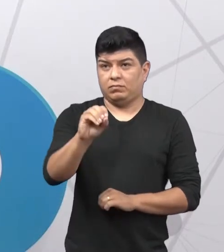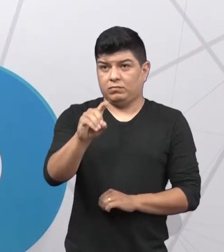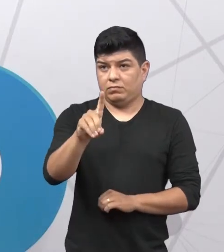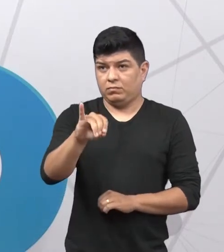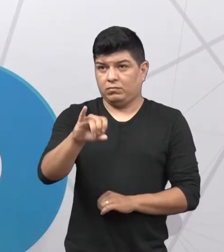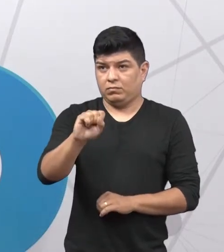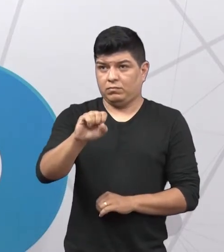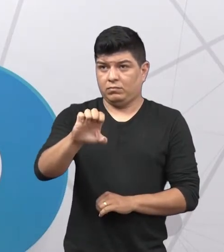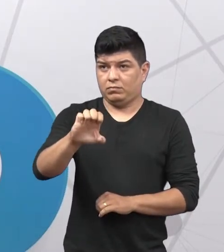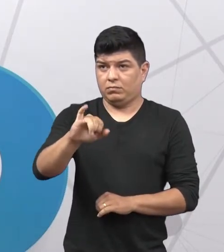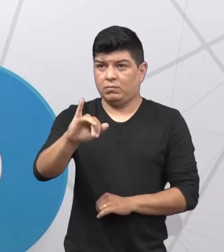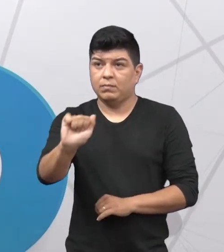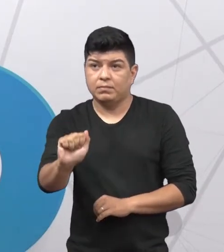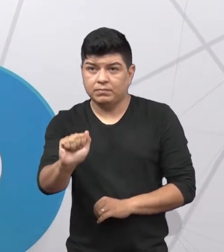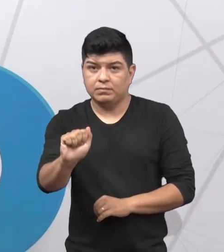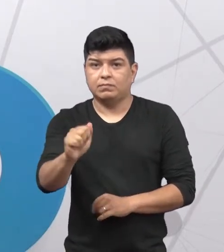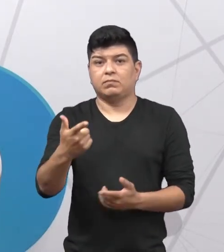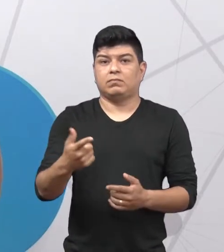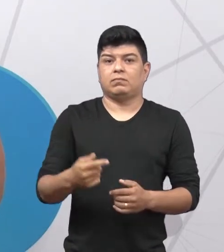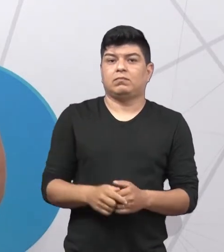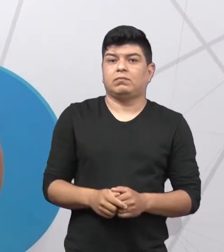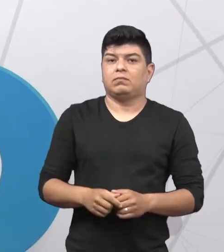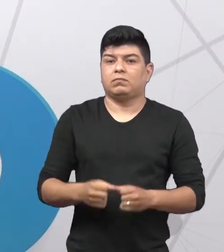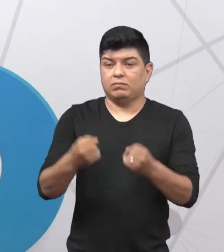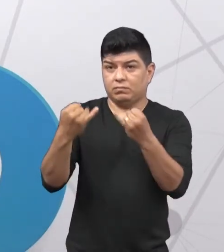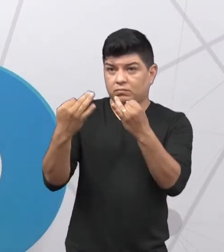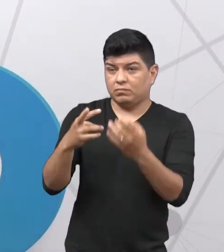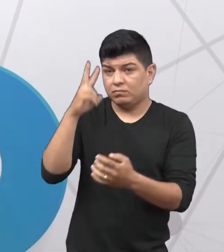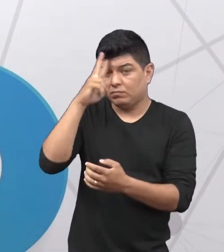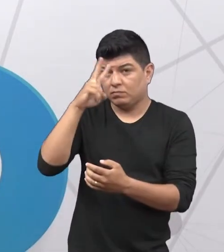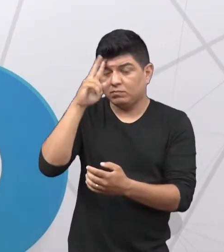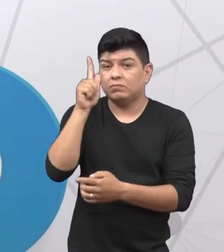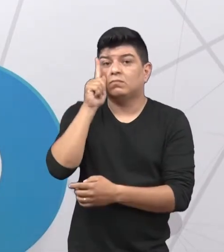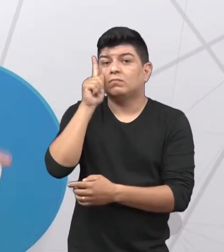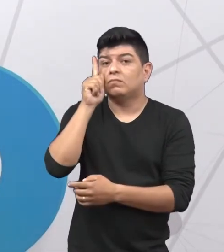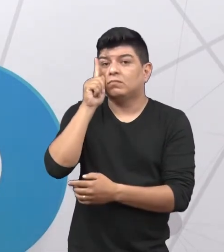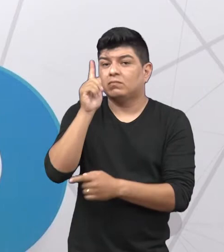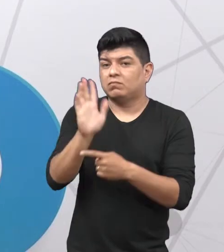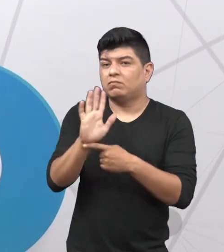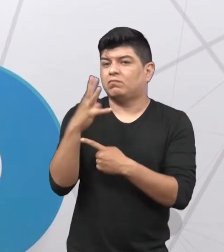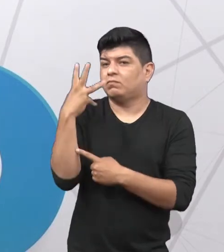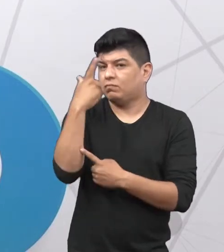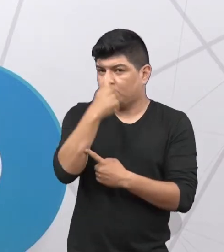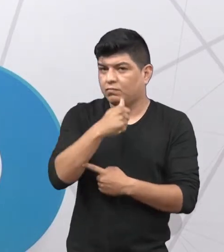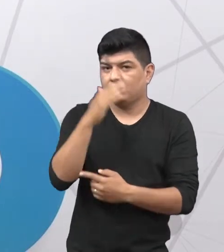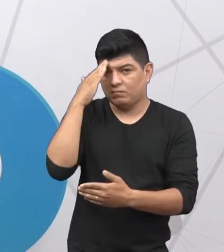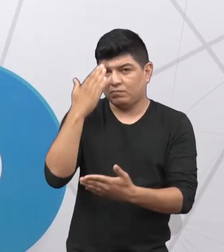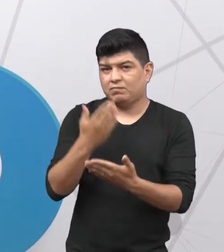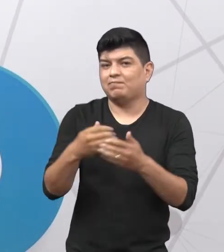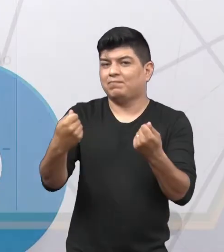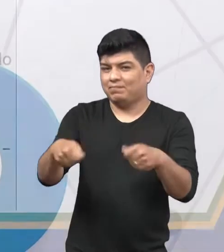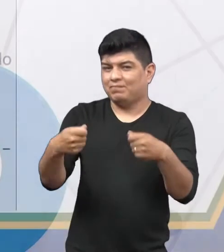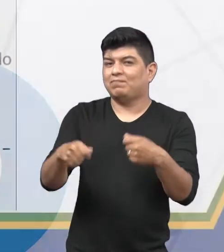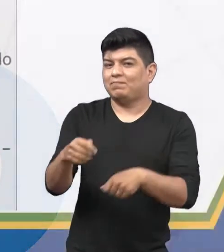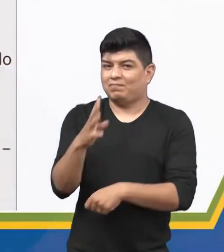que fala muito sobre a questão da mitologia grega, um filme muito lindo que acredito que vocês precisam